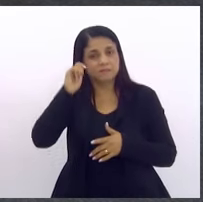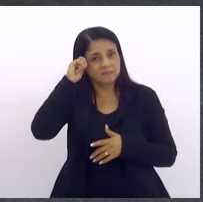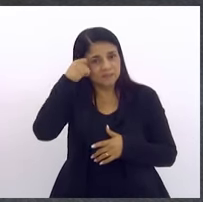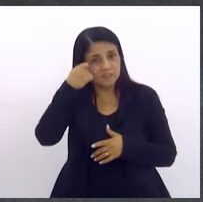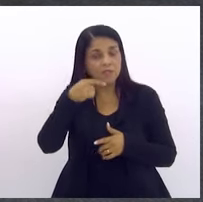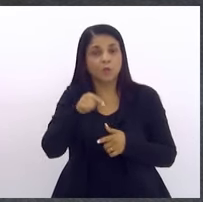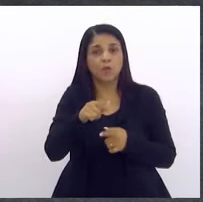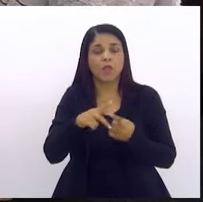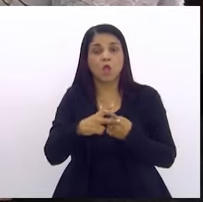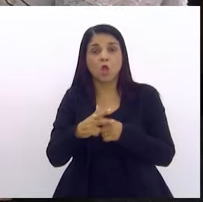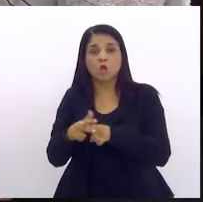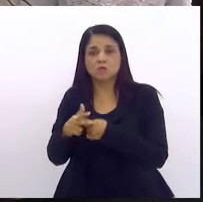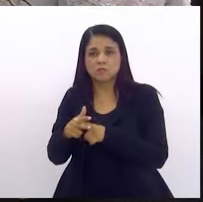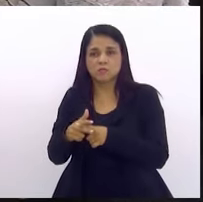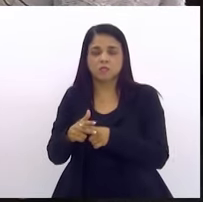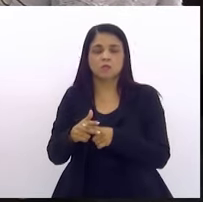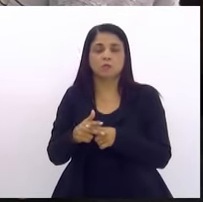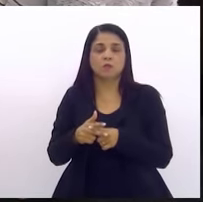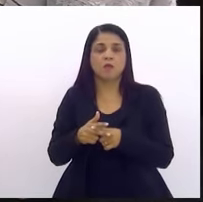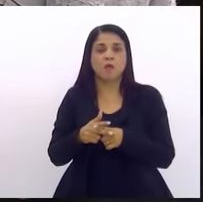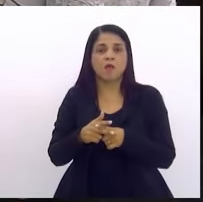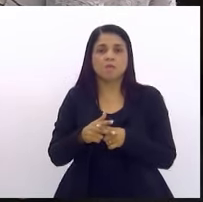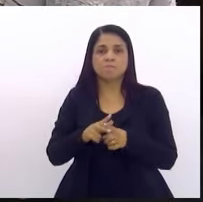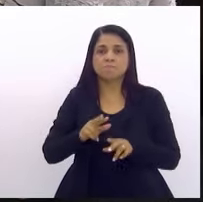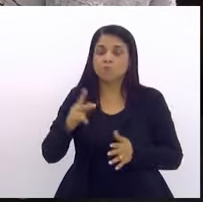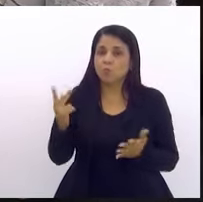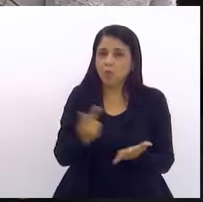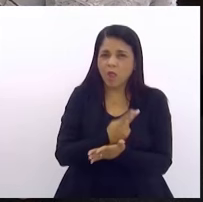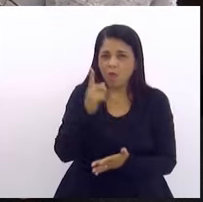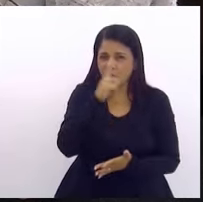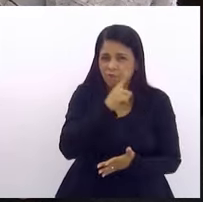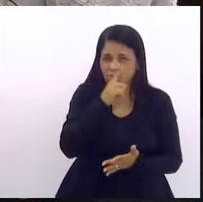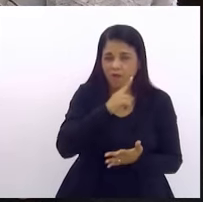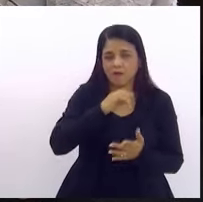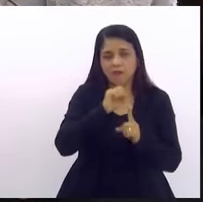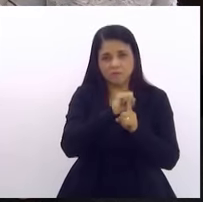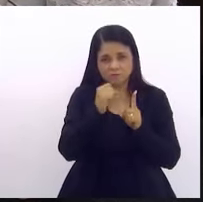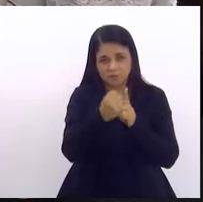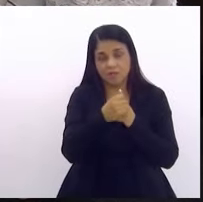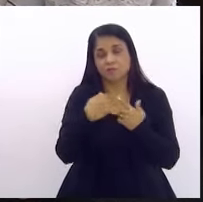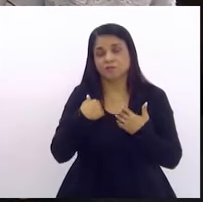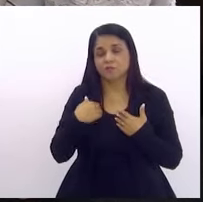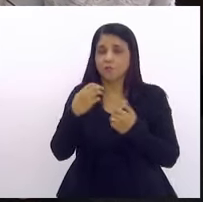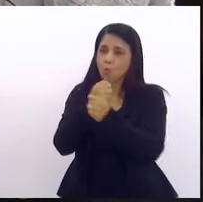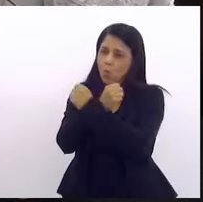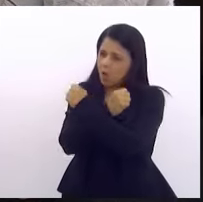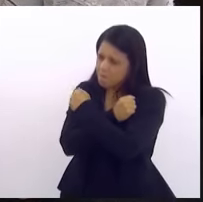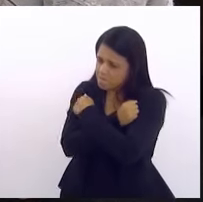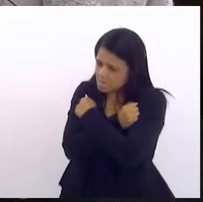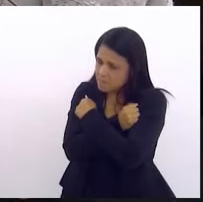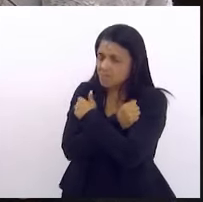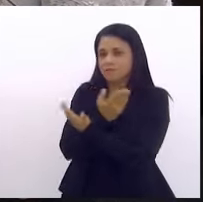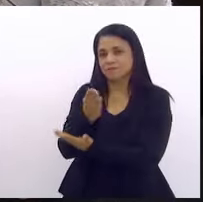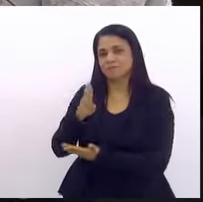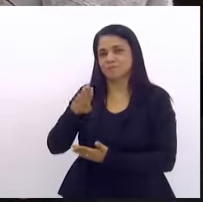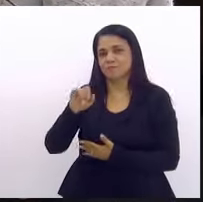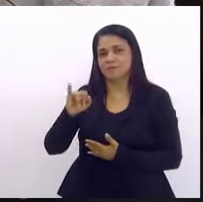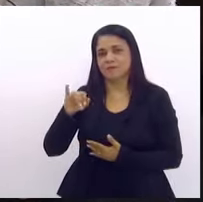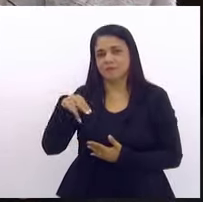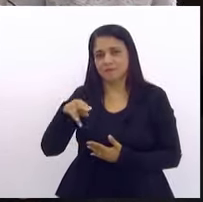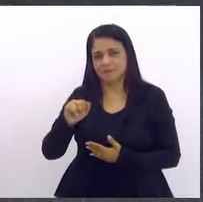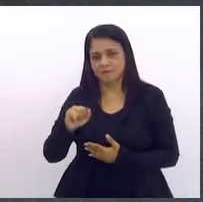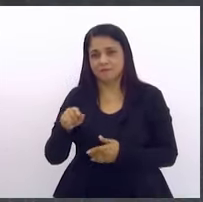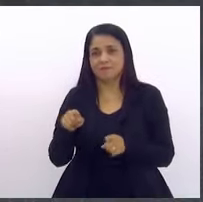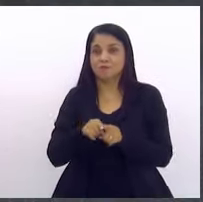a uma distorção que existe na sociedade. Fica aqui o meu abraço, fica um abraço aí às baianas do acarajé que aqui estão, as que